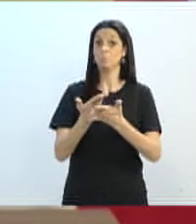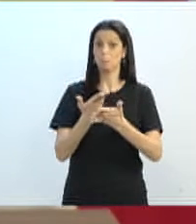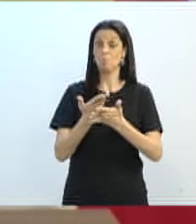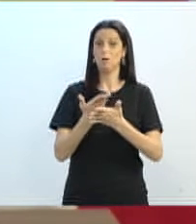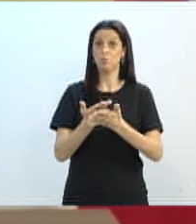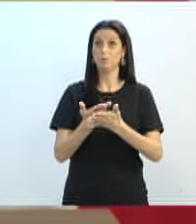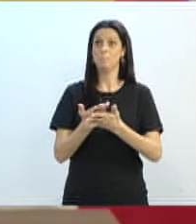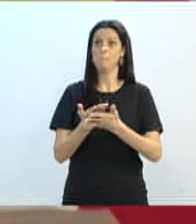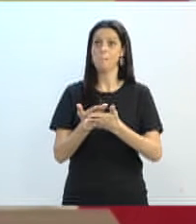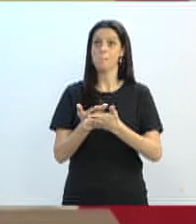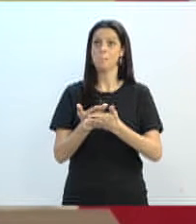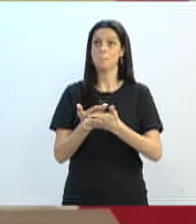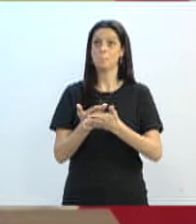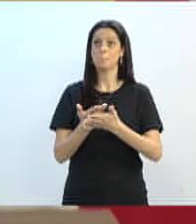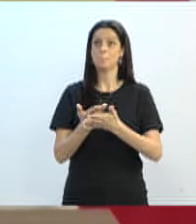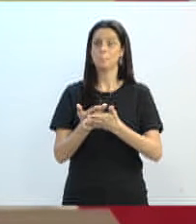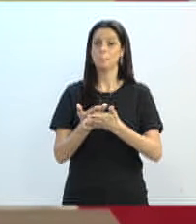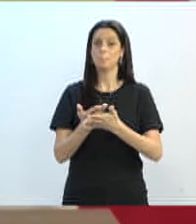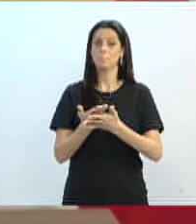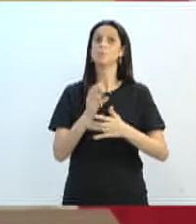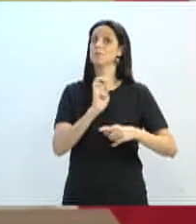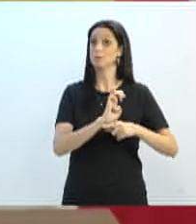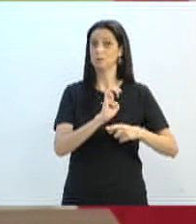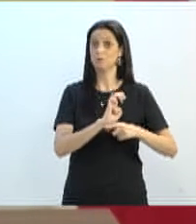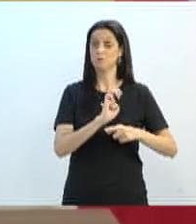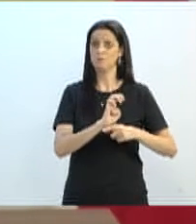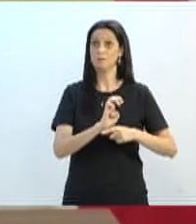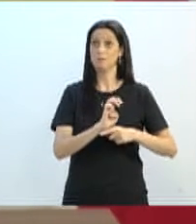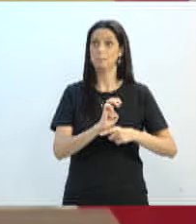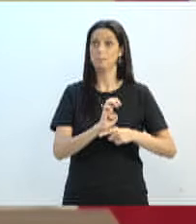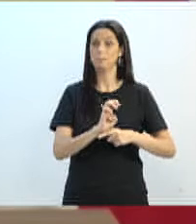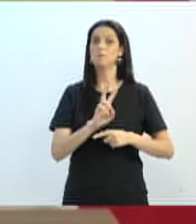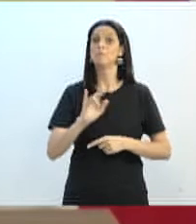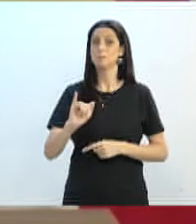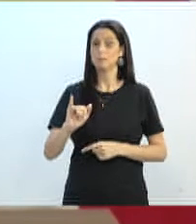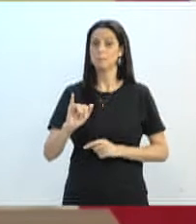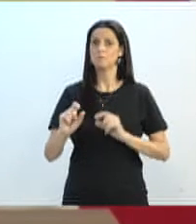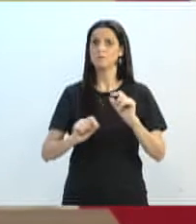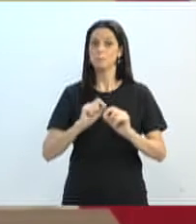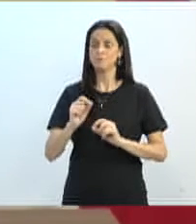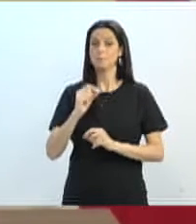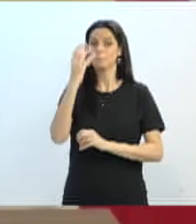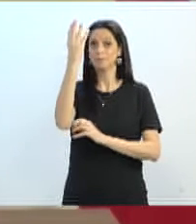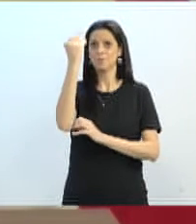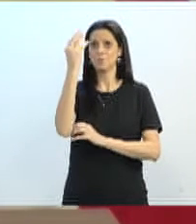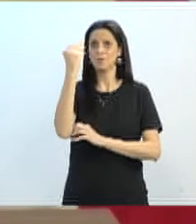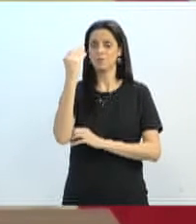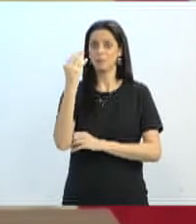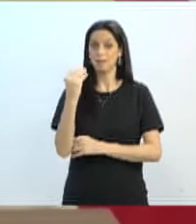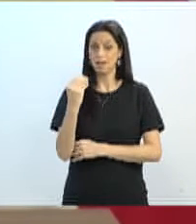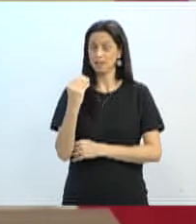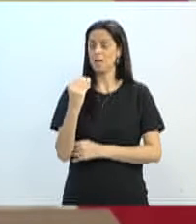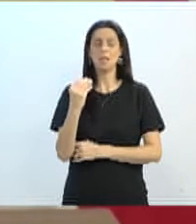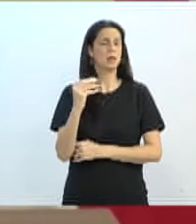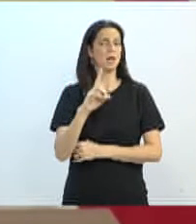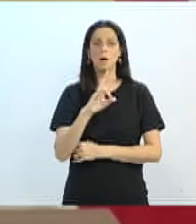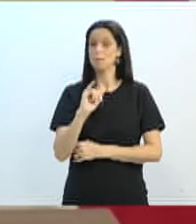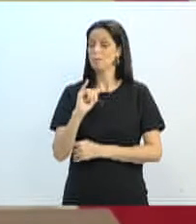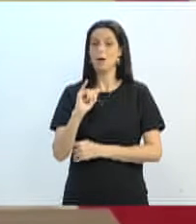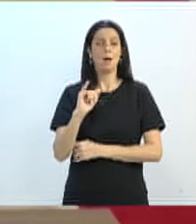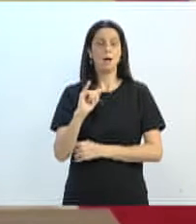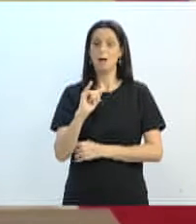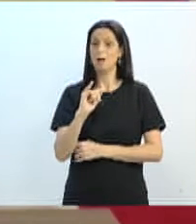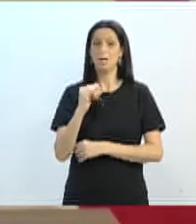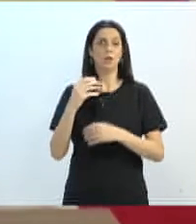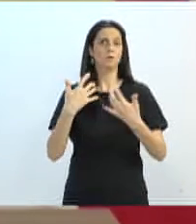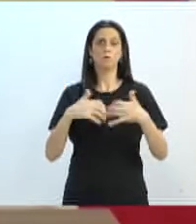na verdade, estadual, vai ficar intermitente a sinaleira das 6h30